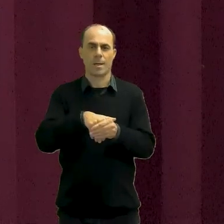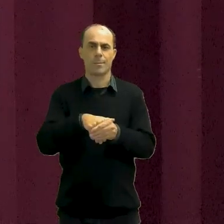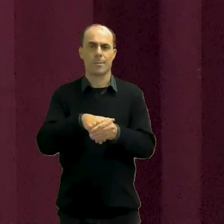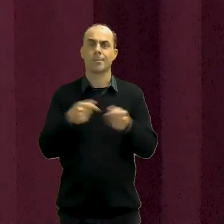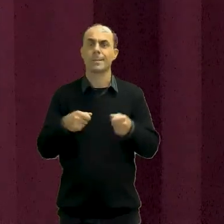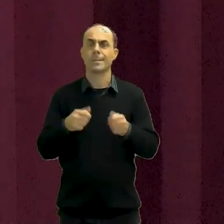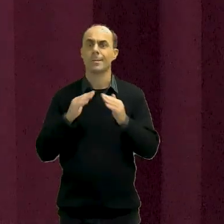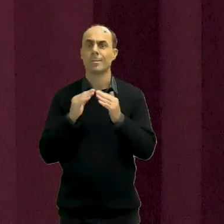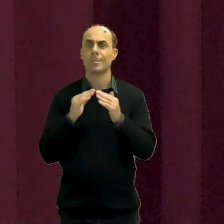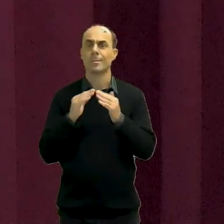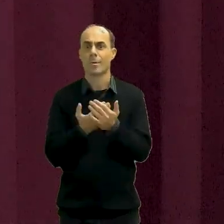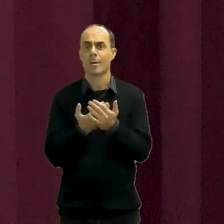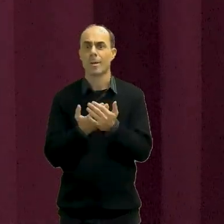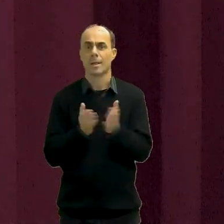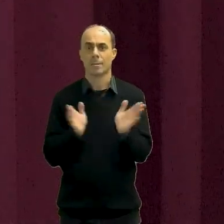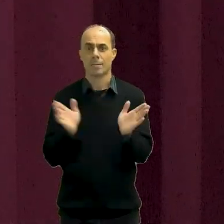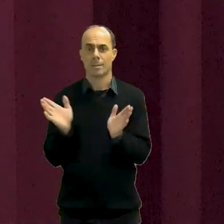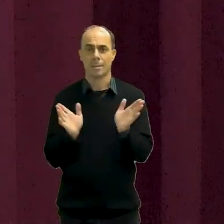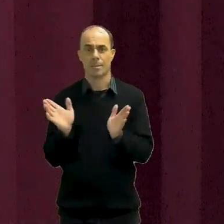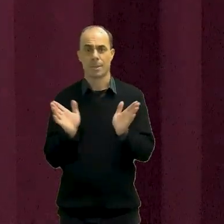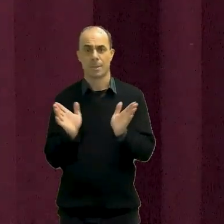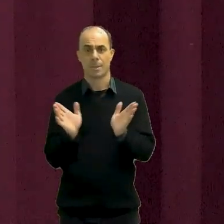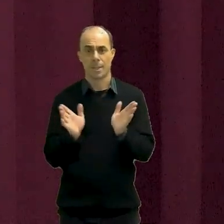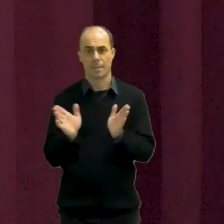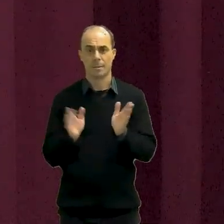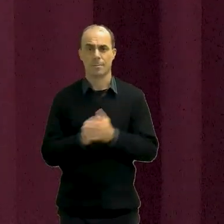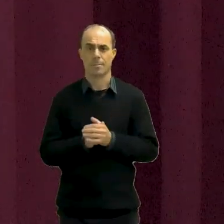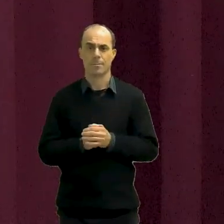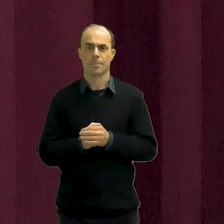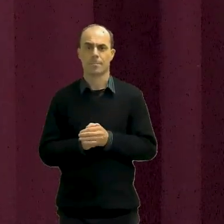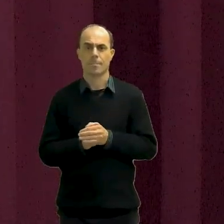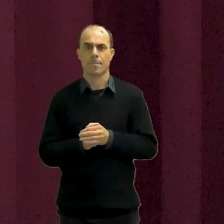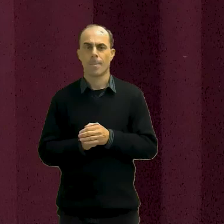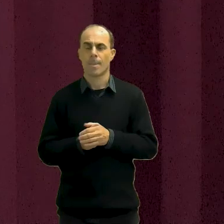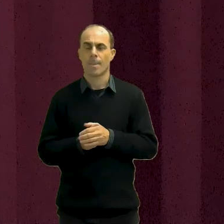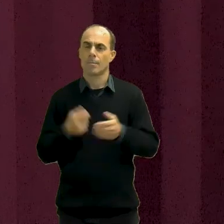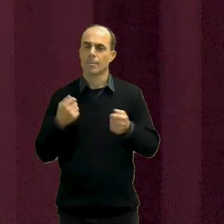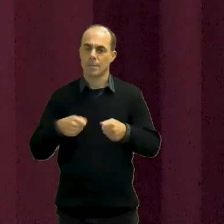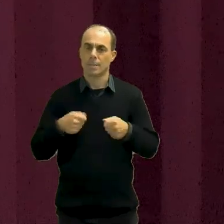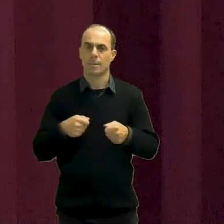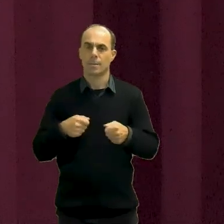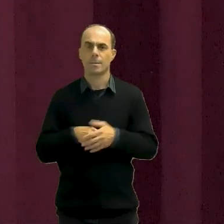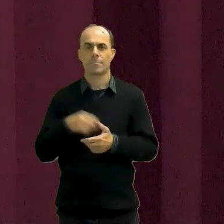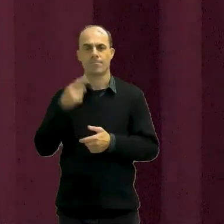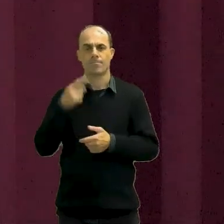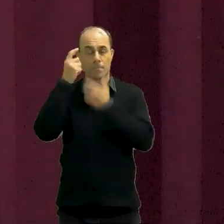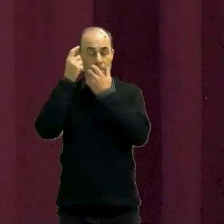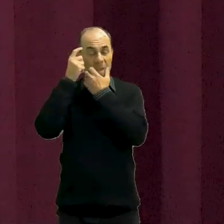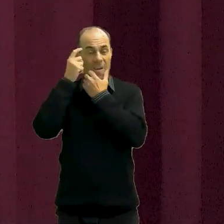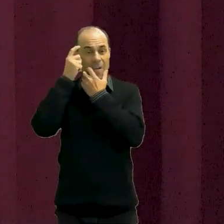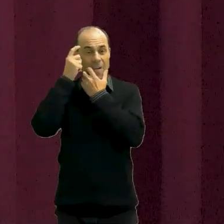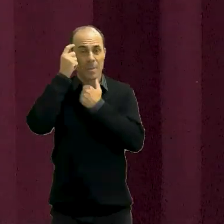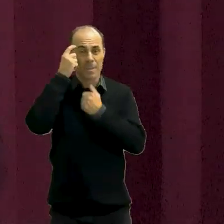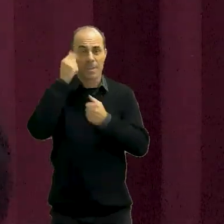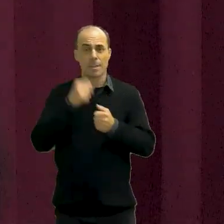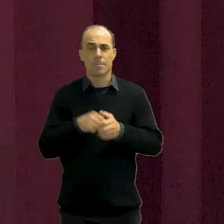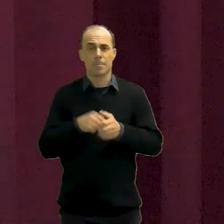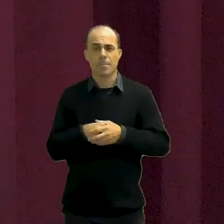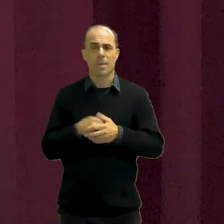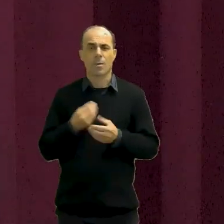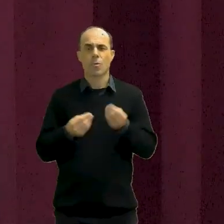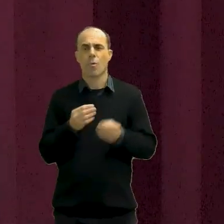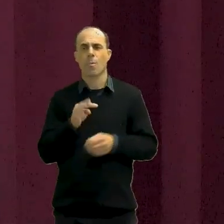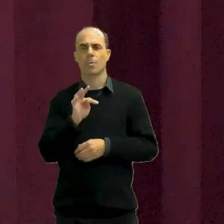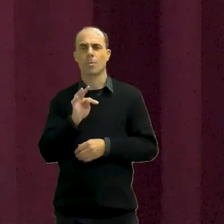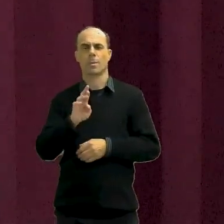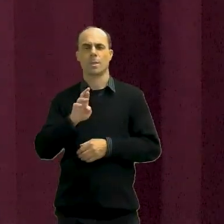acessibilidade Então essa essa demanda essa demanda em que o tre trabalha em parceria com o